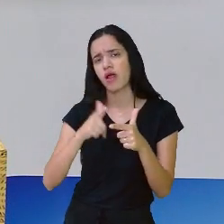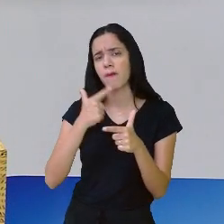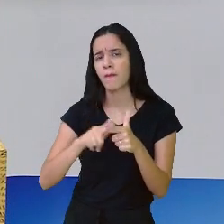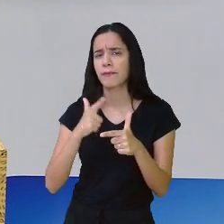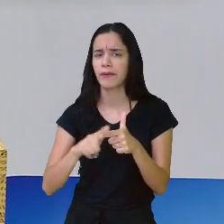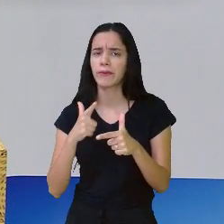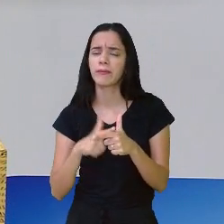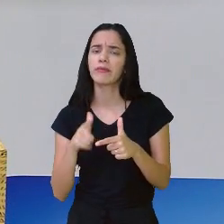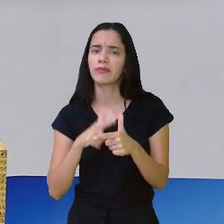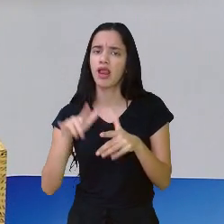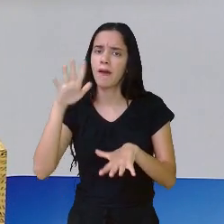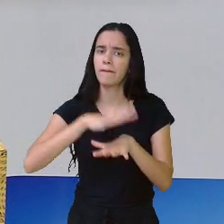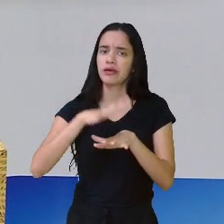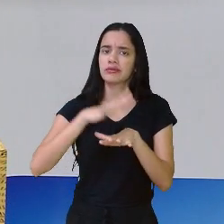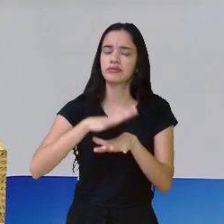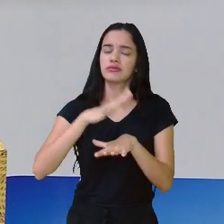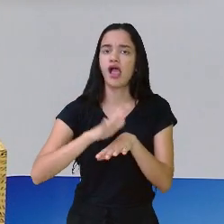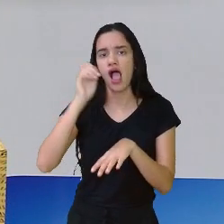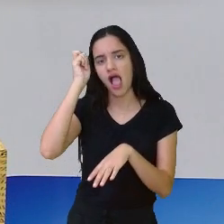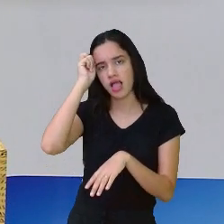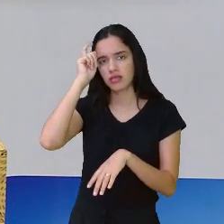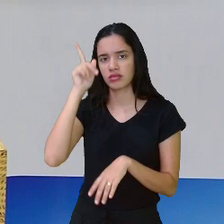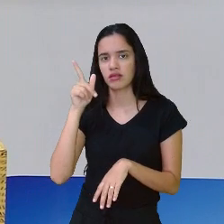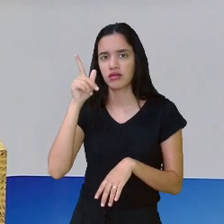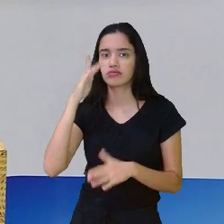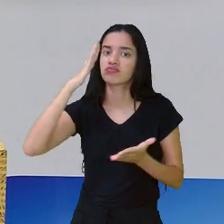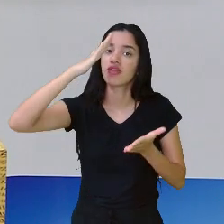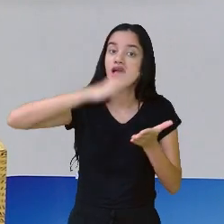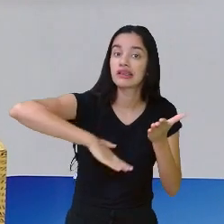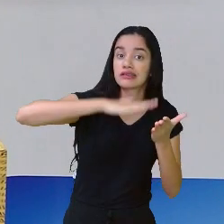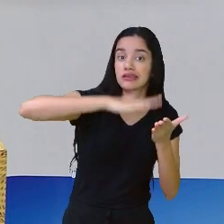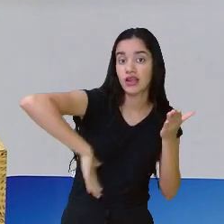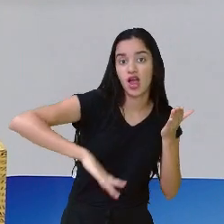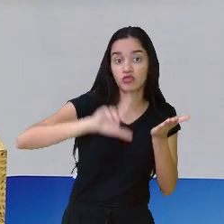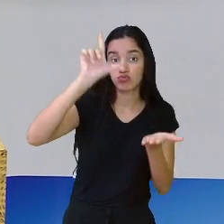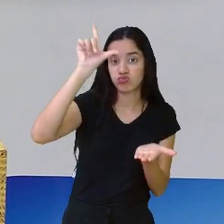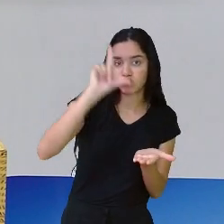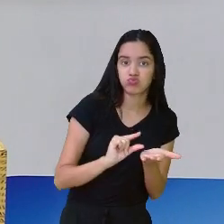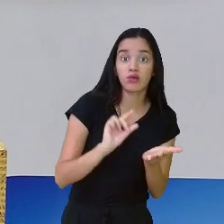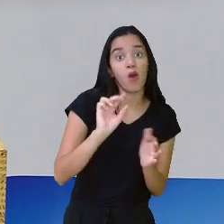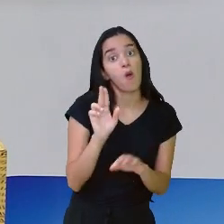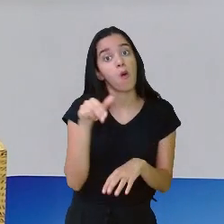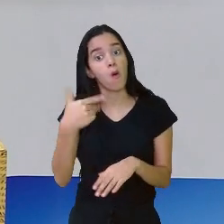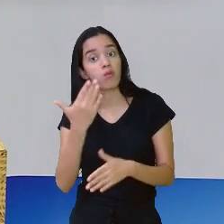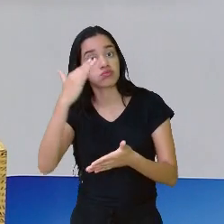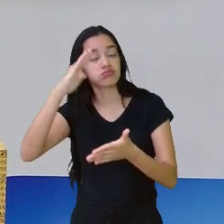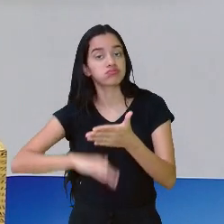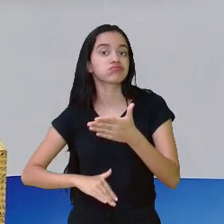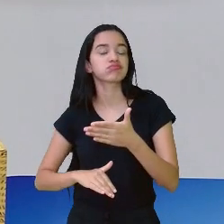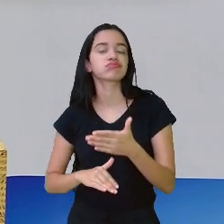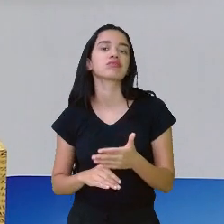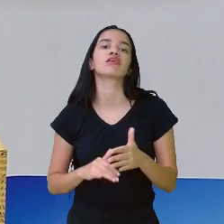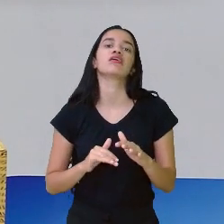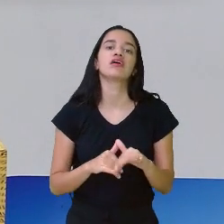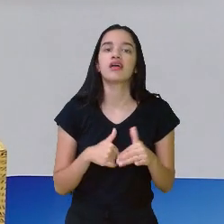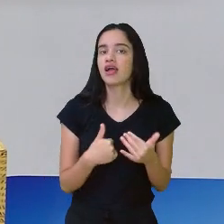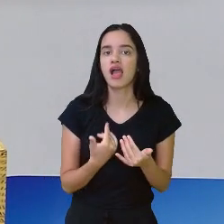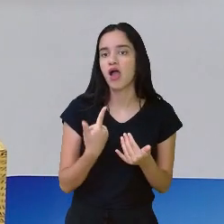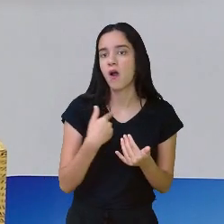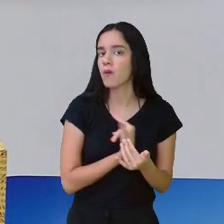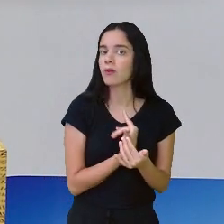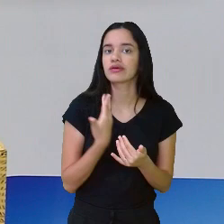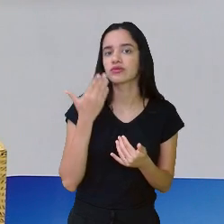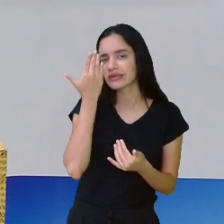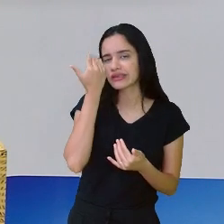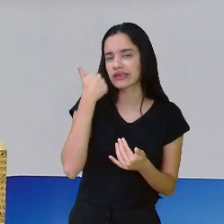passa essa ideia de que algo está sendo retirado, diminuído ou tirado, né? Ou que a gente